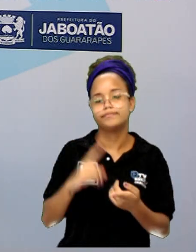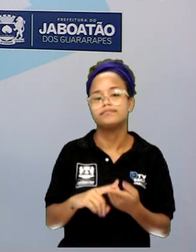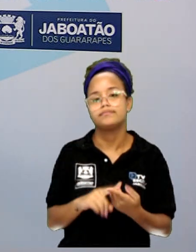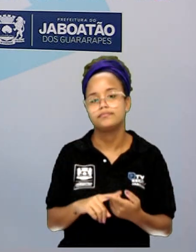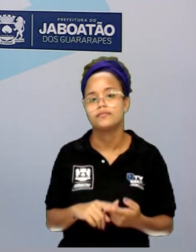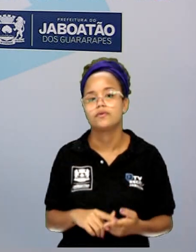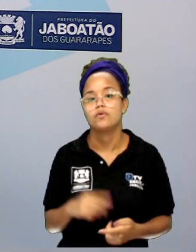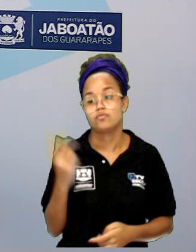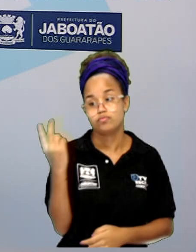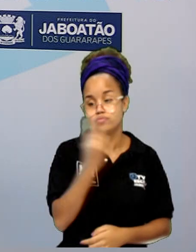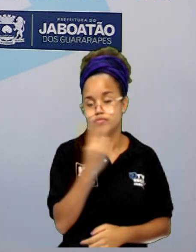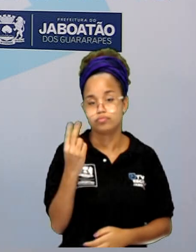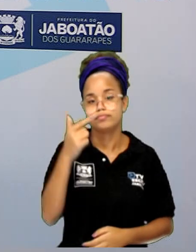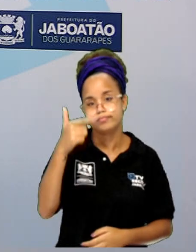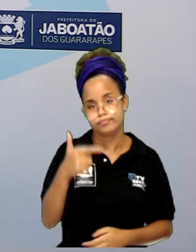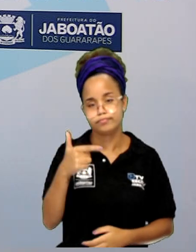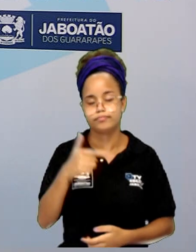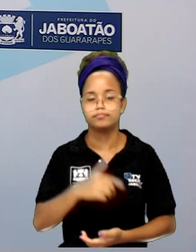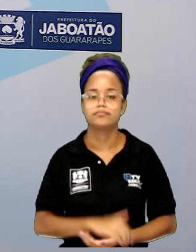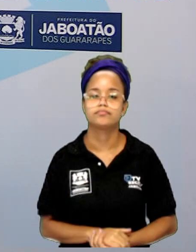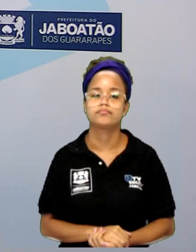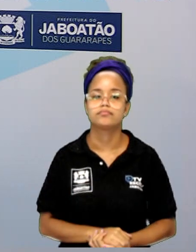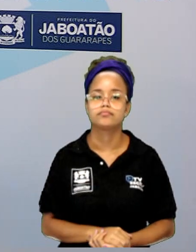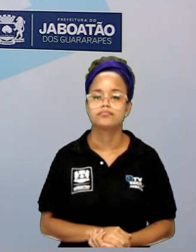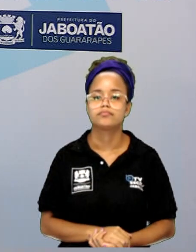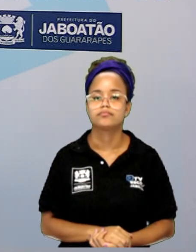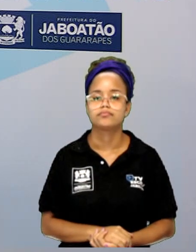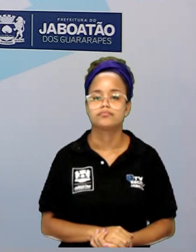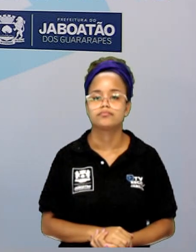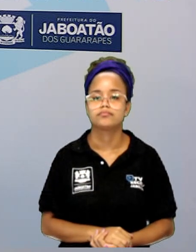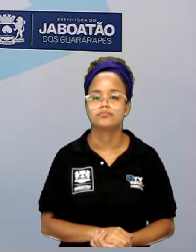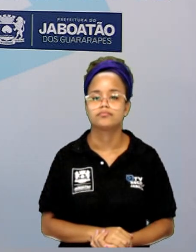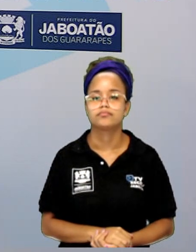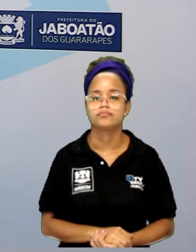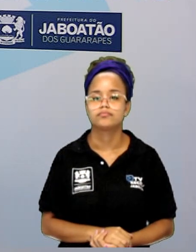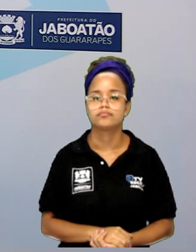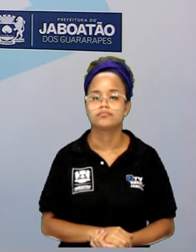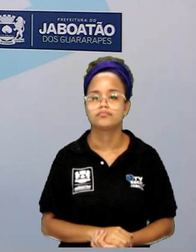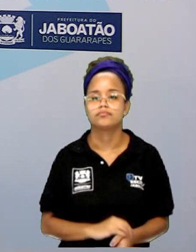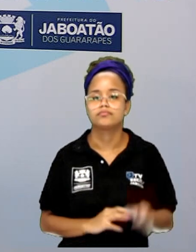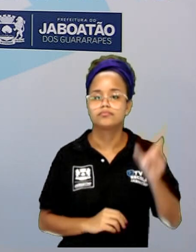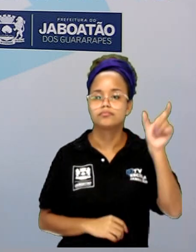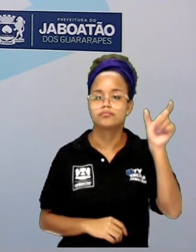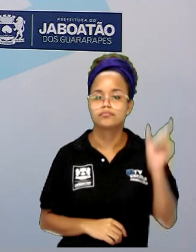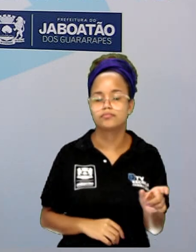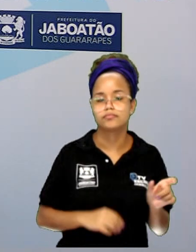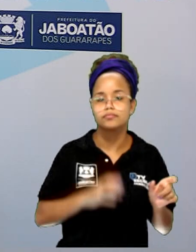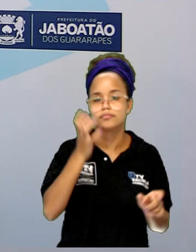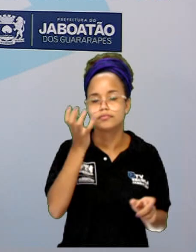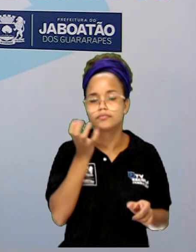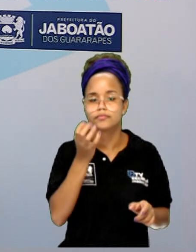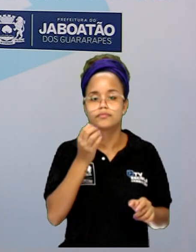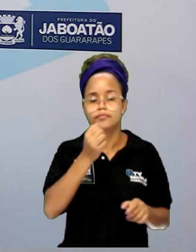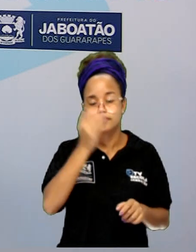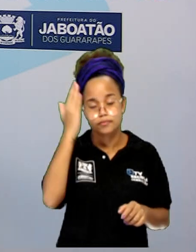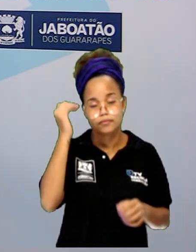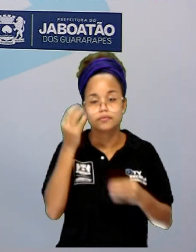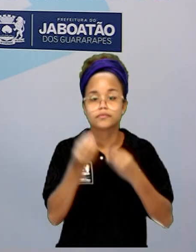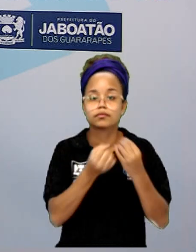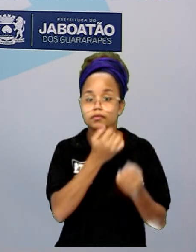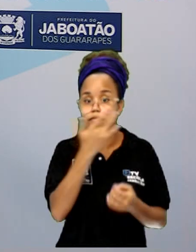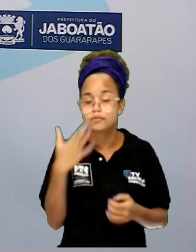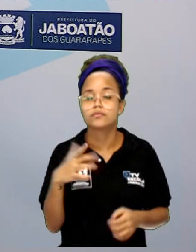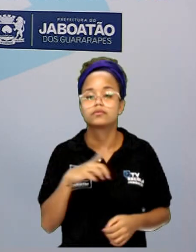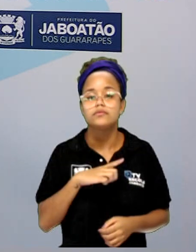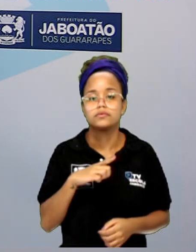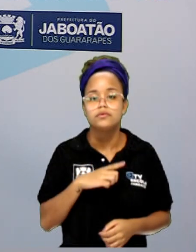2 e aqui é 2. Aqui eu quero saber quantos de iodeto de potássio eu preciso, então eu coloco um X. Do